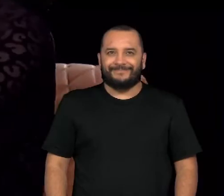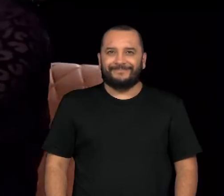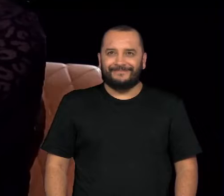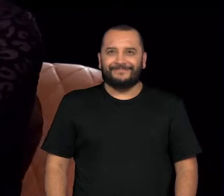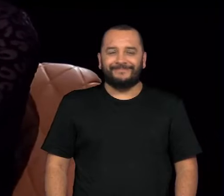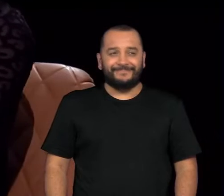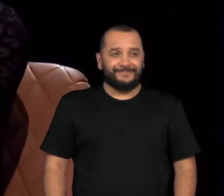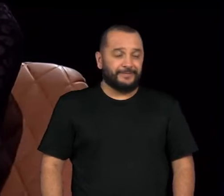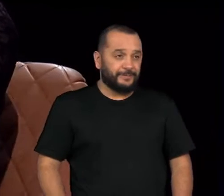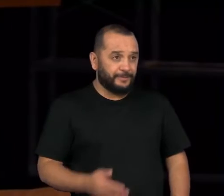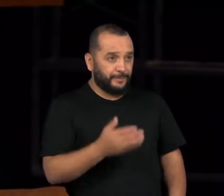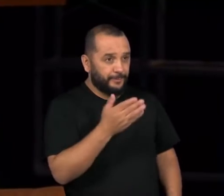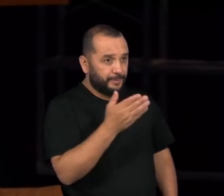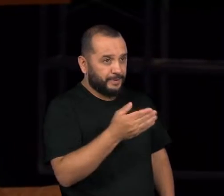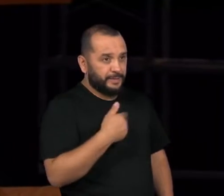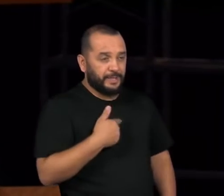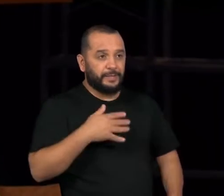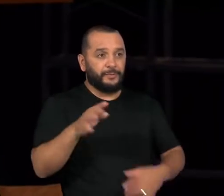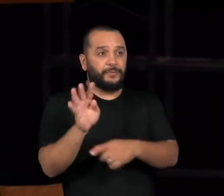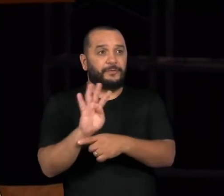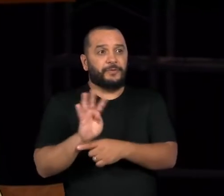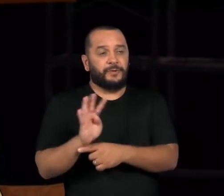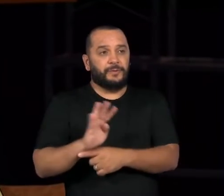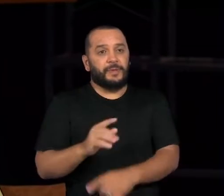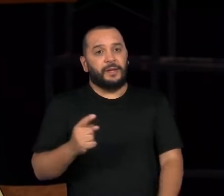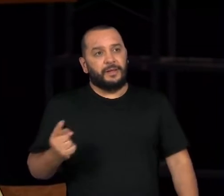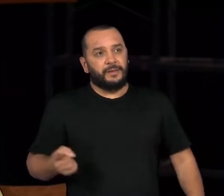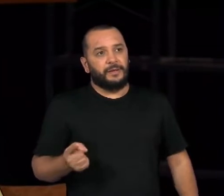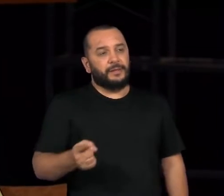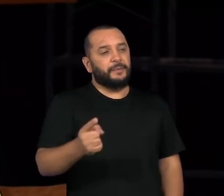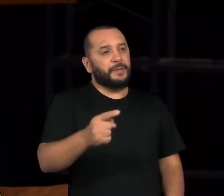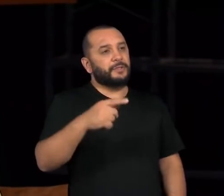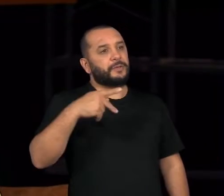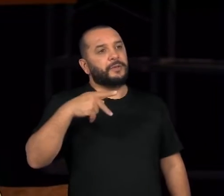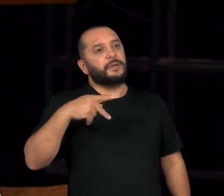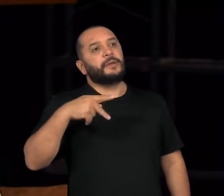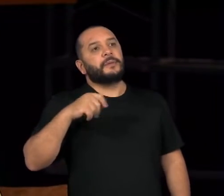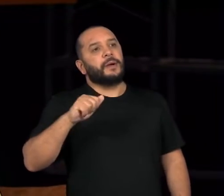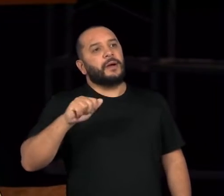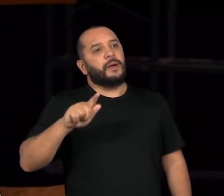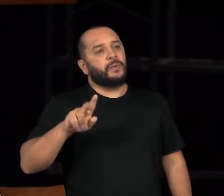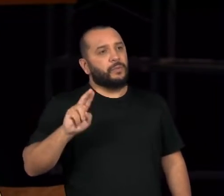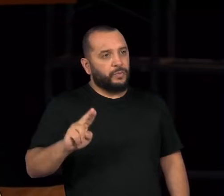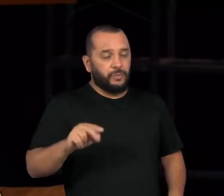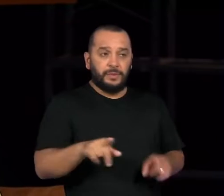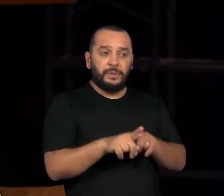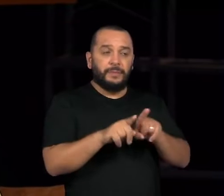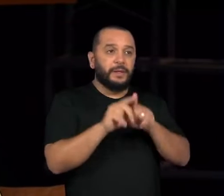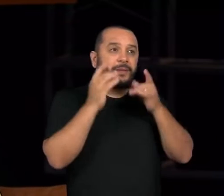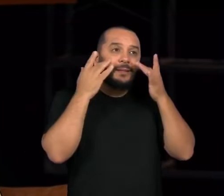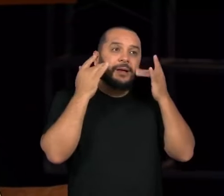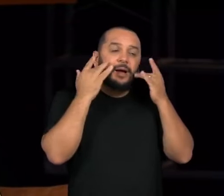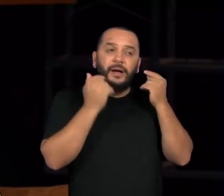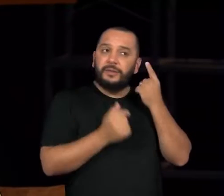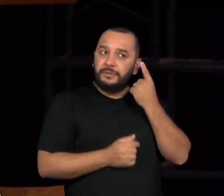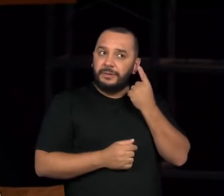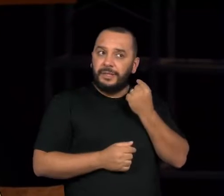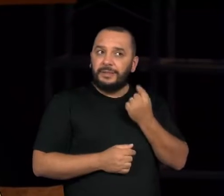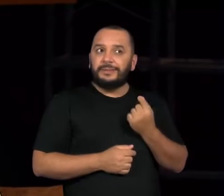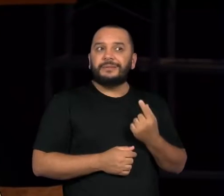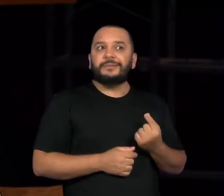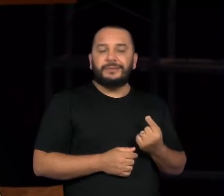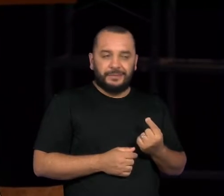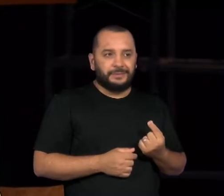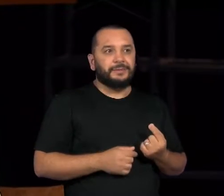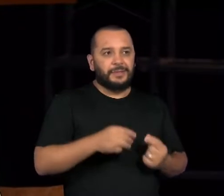Você representou a Tarsila no filme Eternamente Pagu, da Norma Bengel, e também na peça Tarsila, da Maria Adelaide